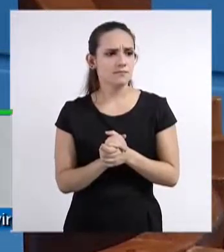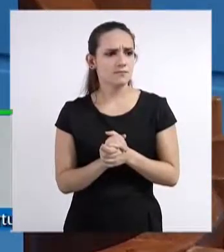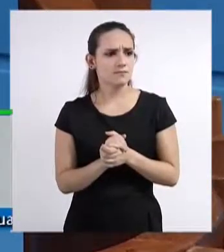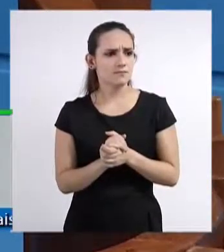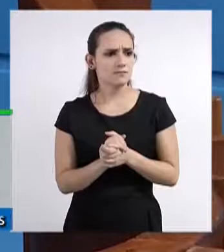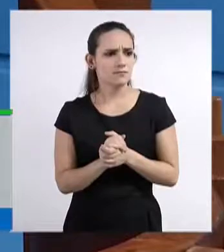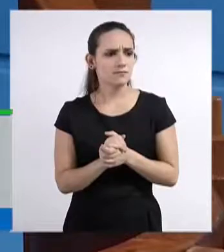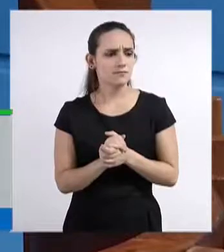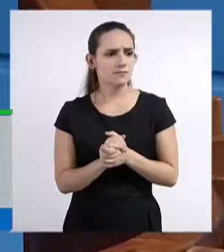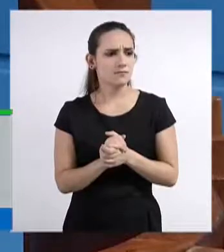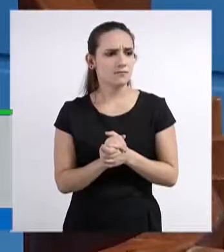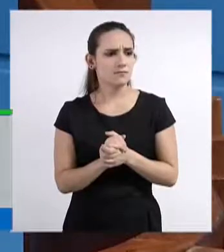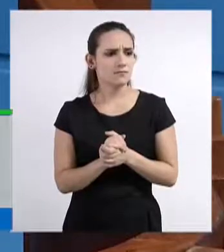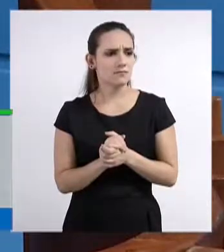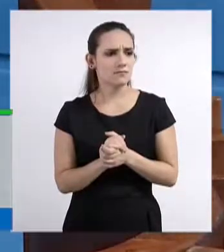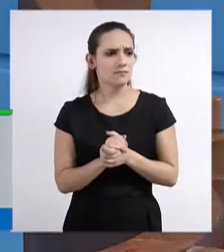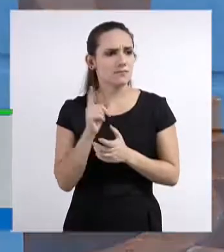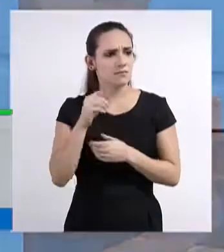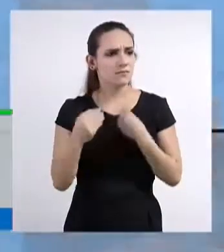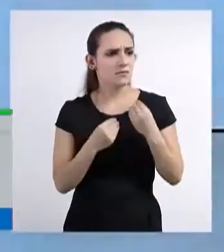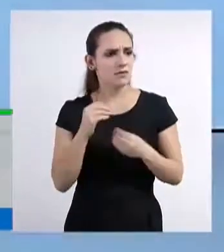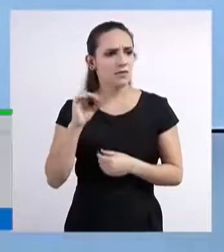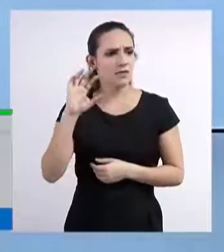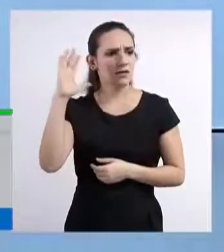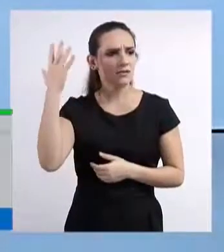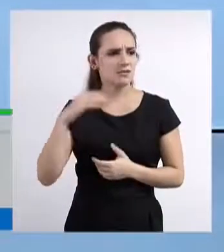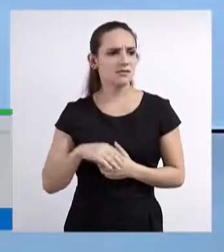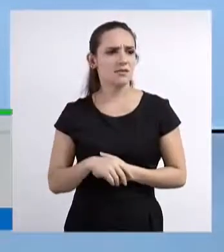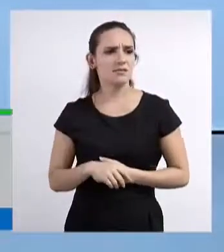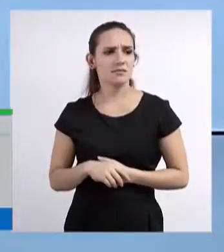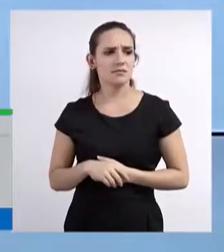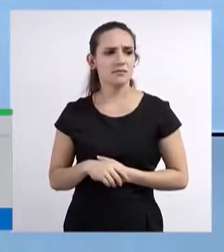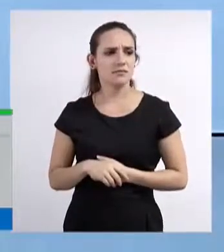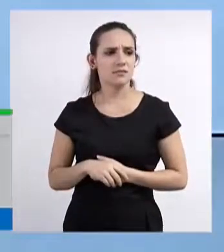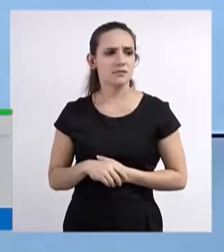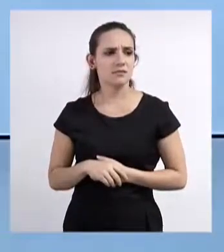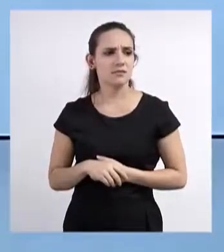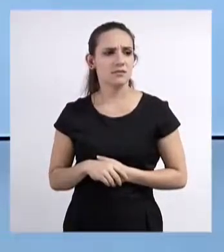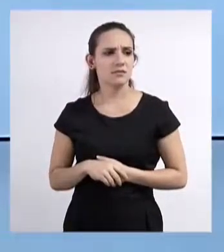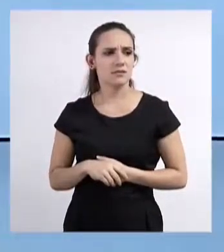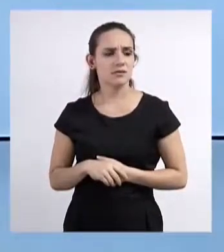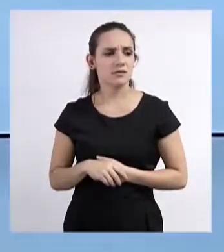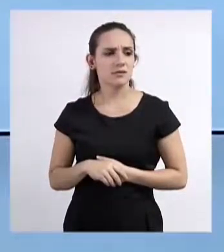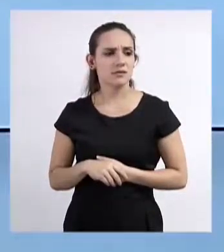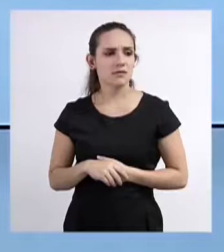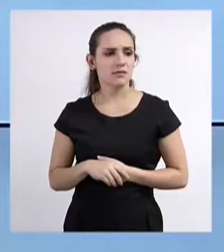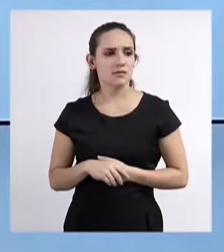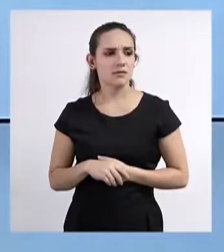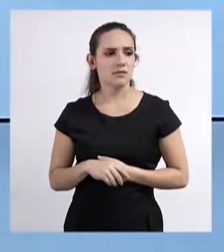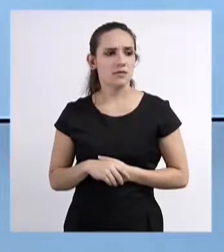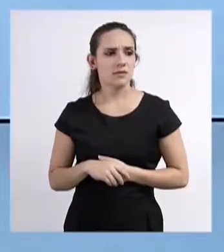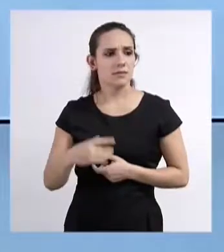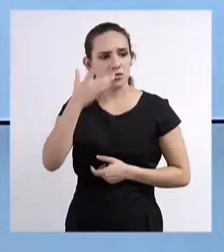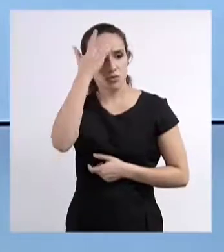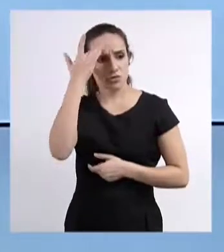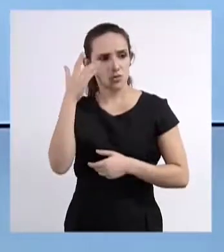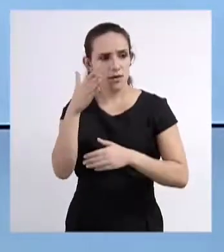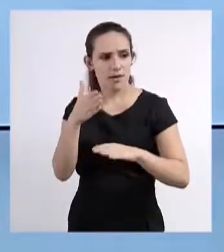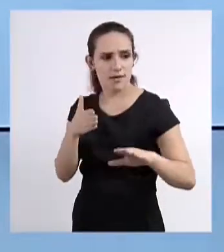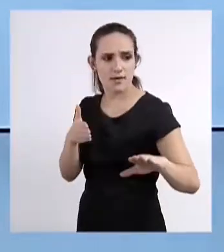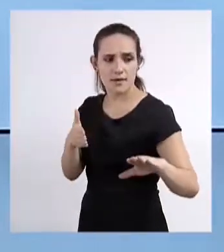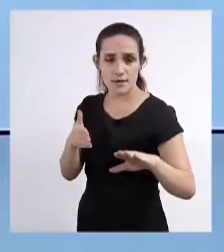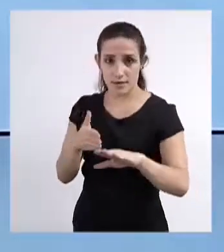de como esse tipo de evento criminoso é realizado. Os criminosos adentram na propriedade